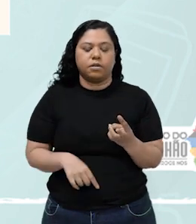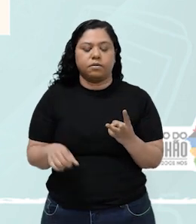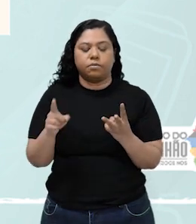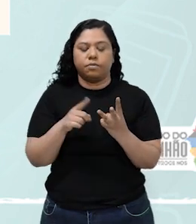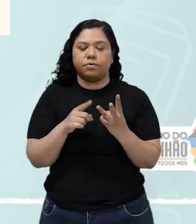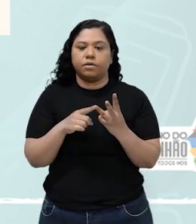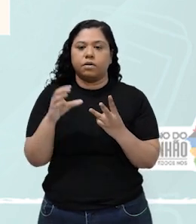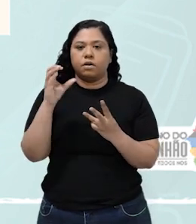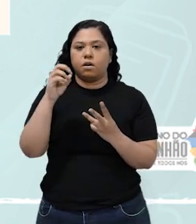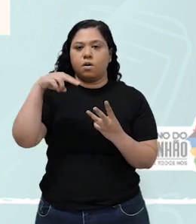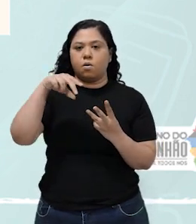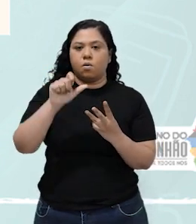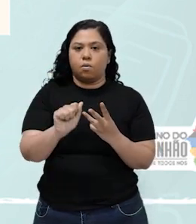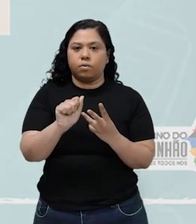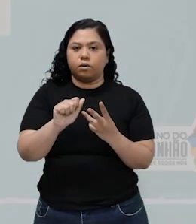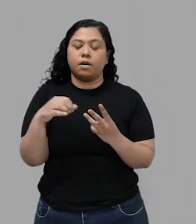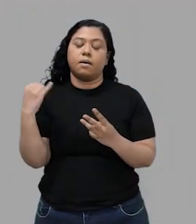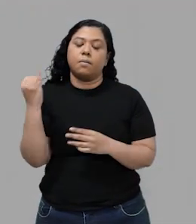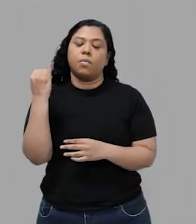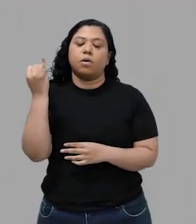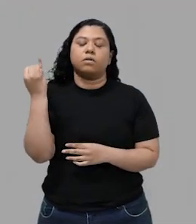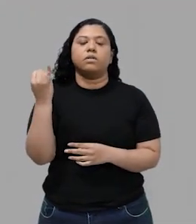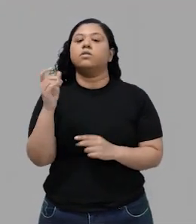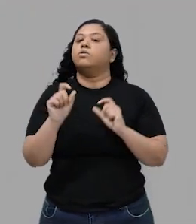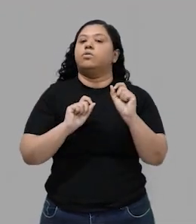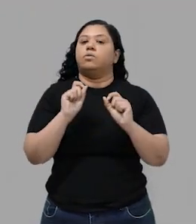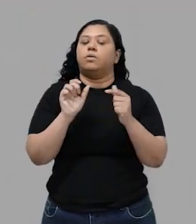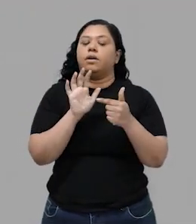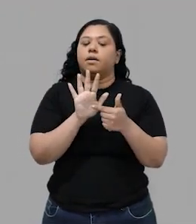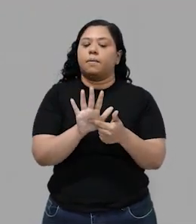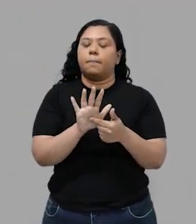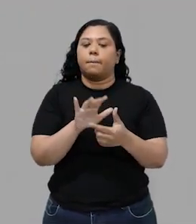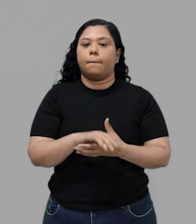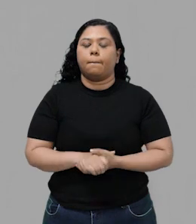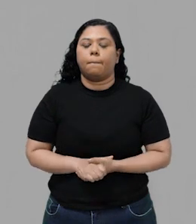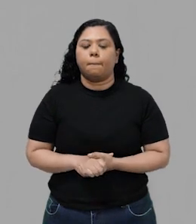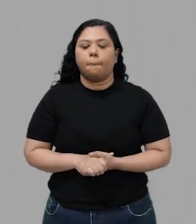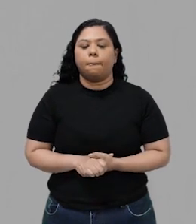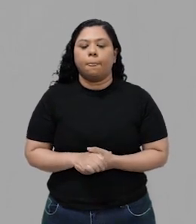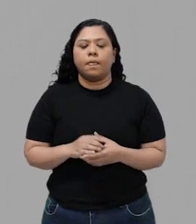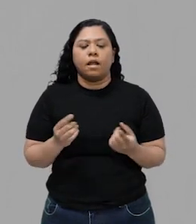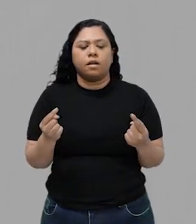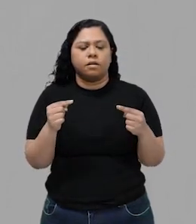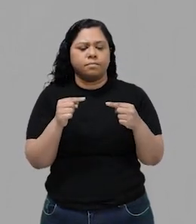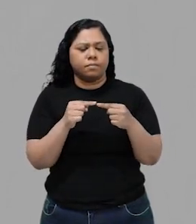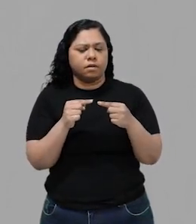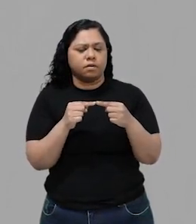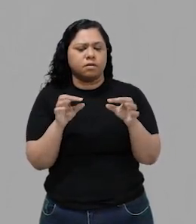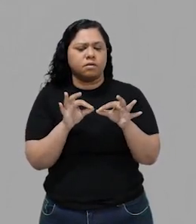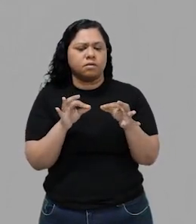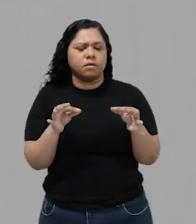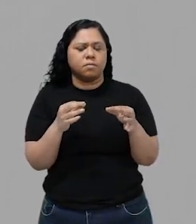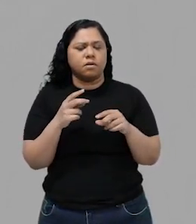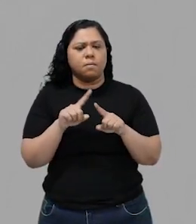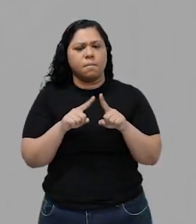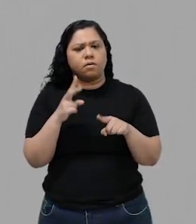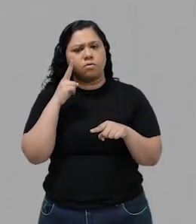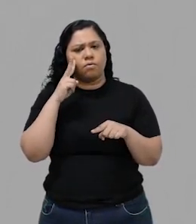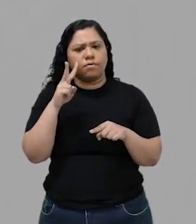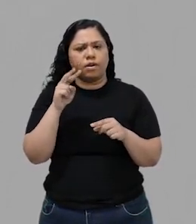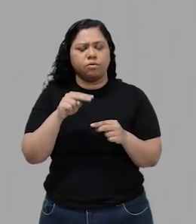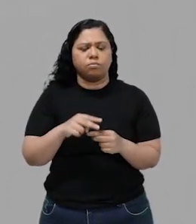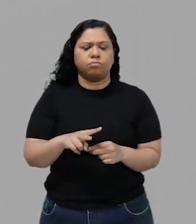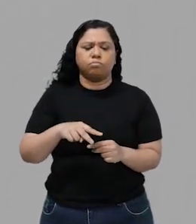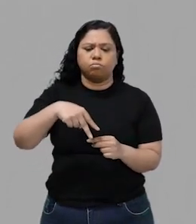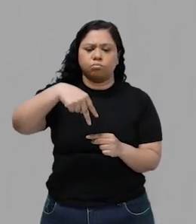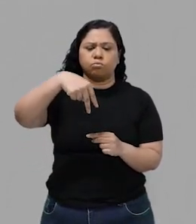ona. Turma, é importante destacar aqui, ó, ligações simples. Mas, professor, eu estou vendo na tela uma ligação dupla. Você